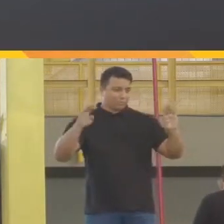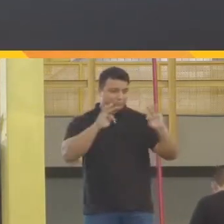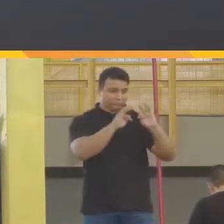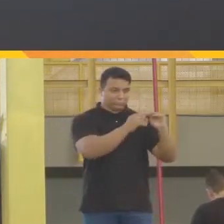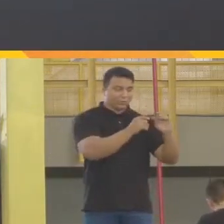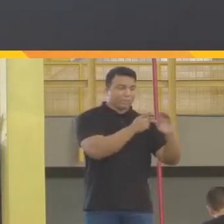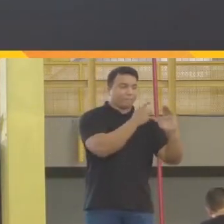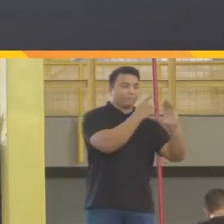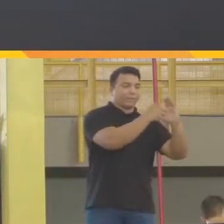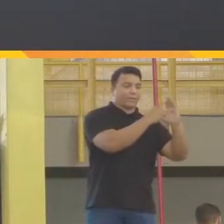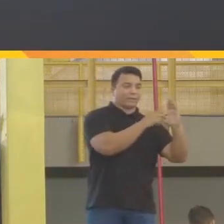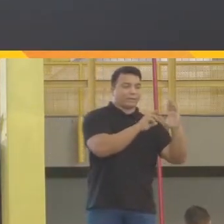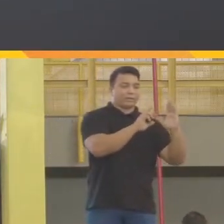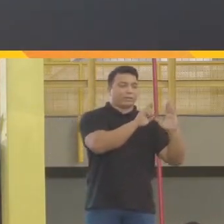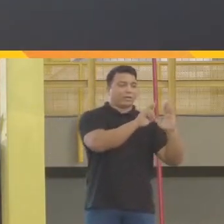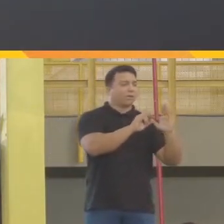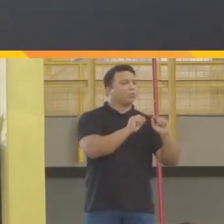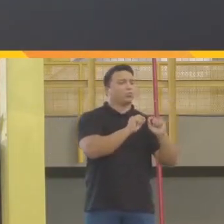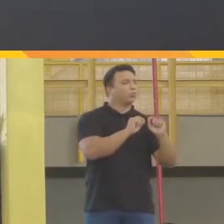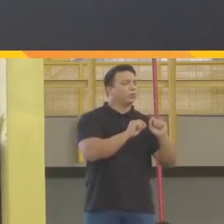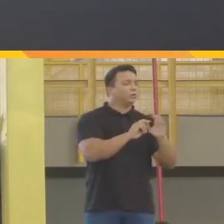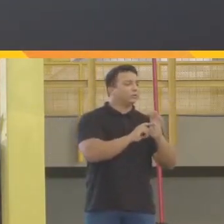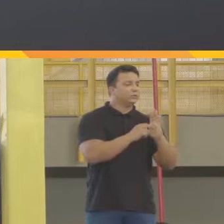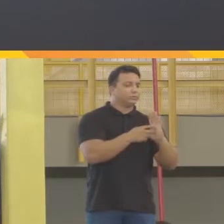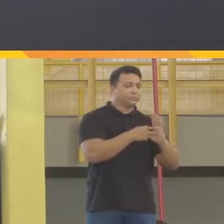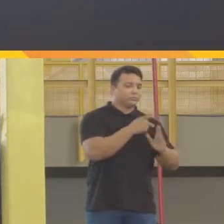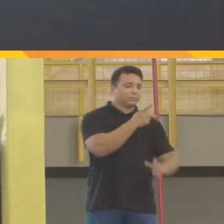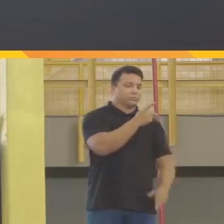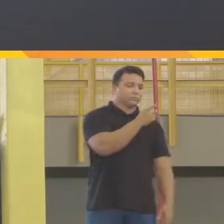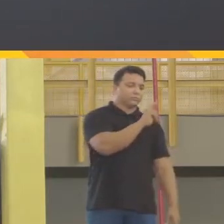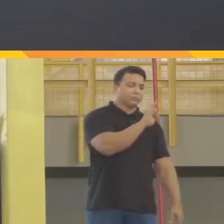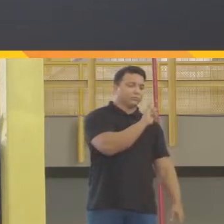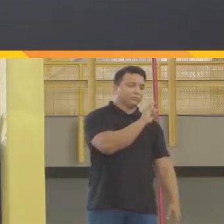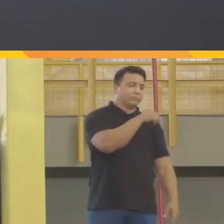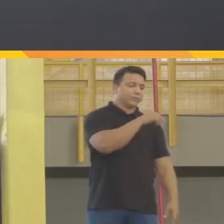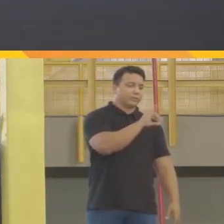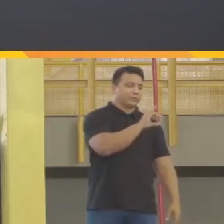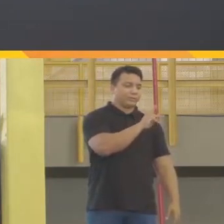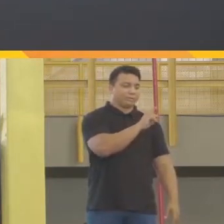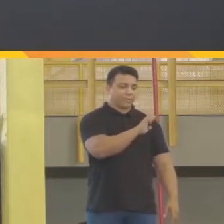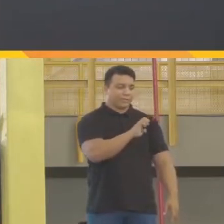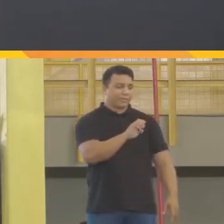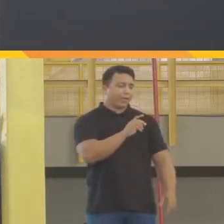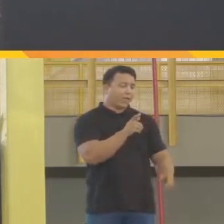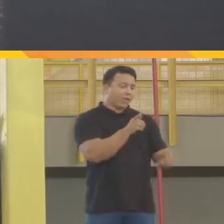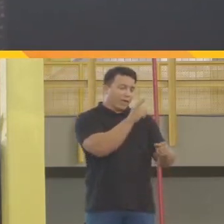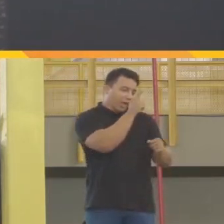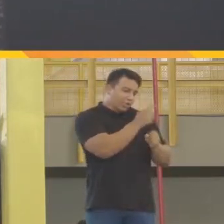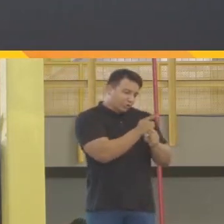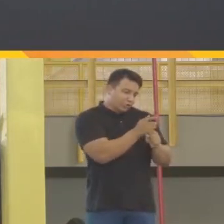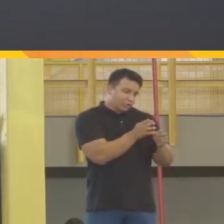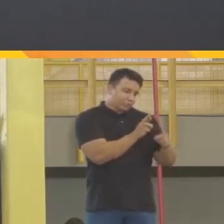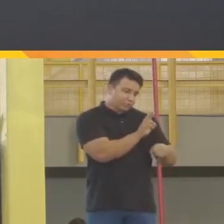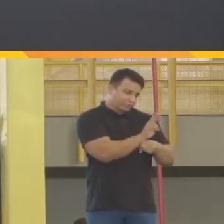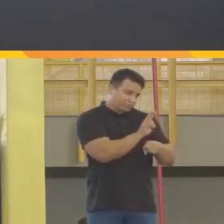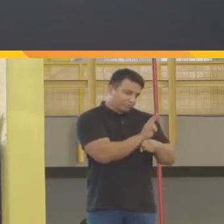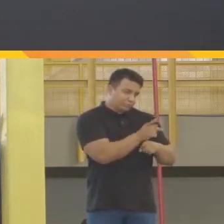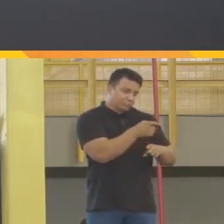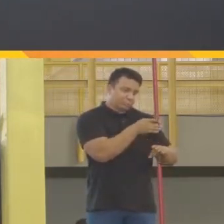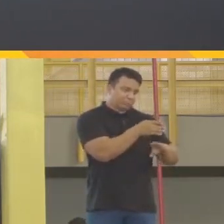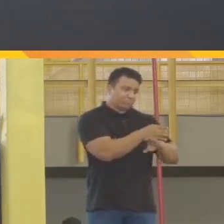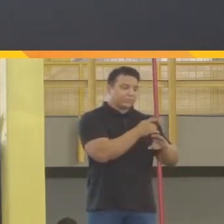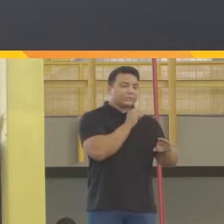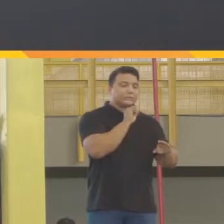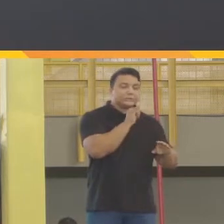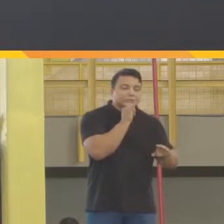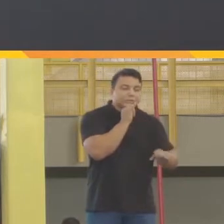letra R, que eram as iniciais de príncipe regente. Se isso tivesse na porta